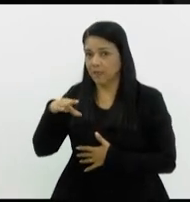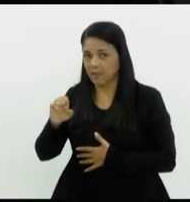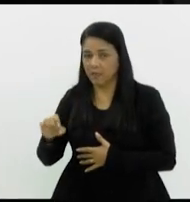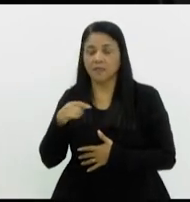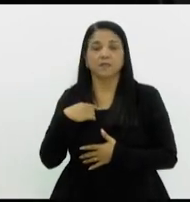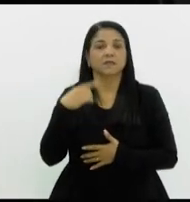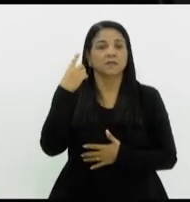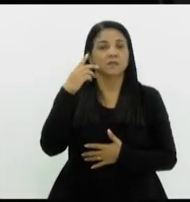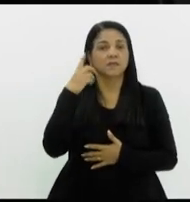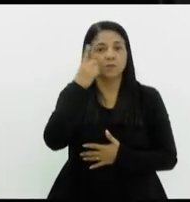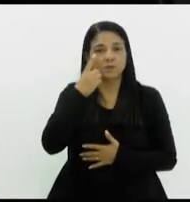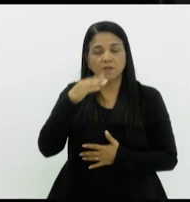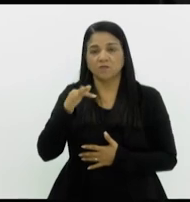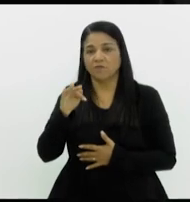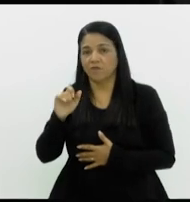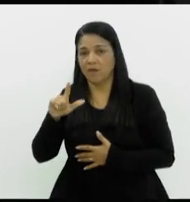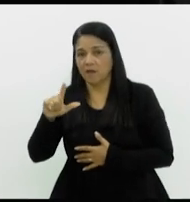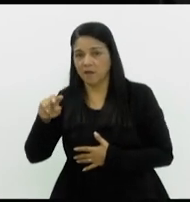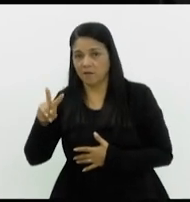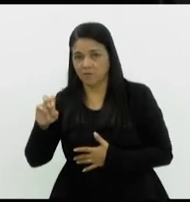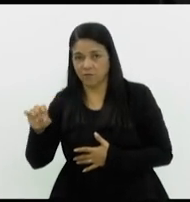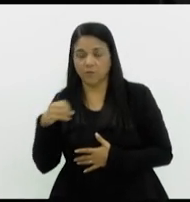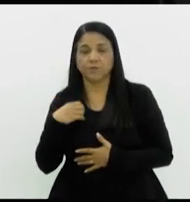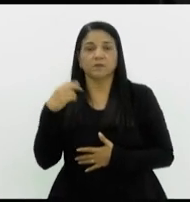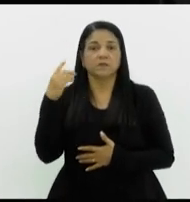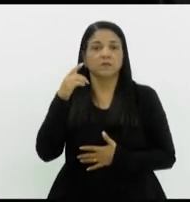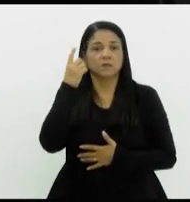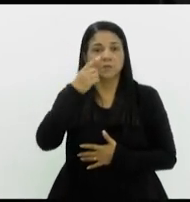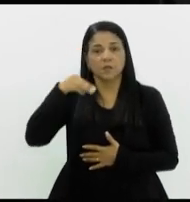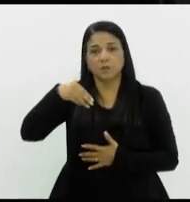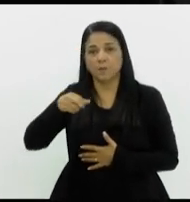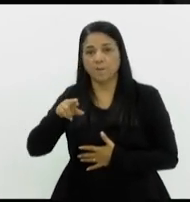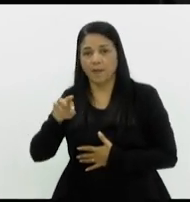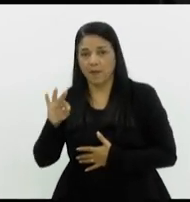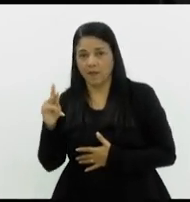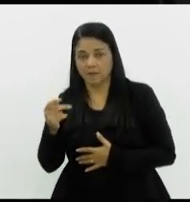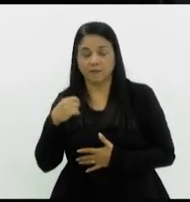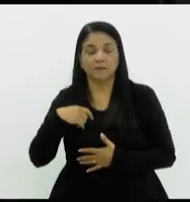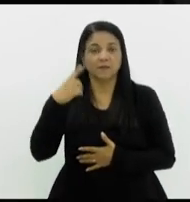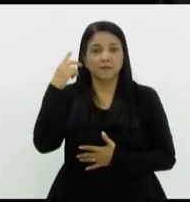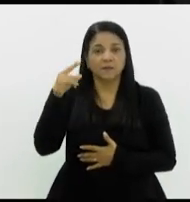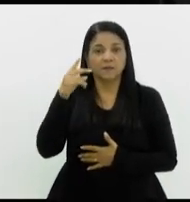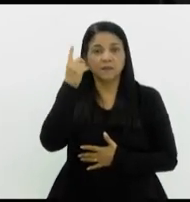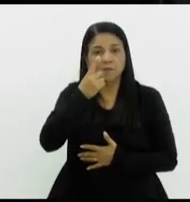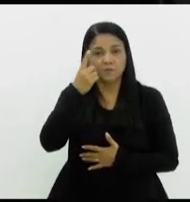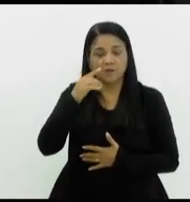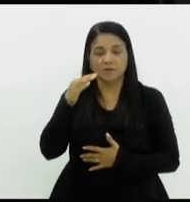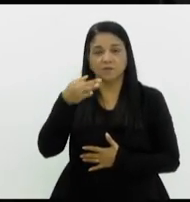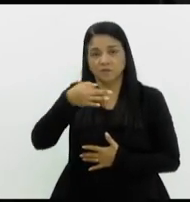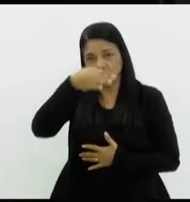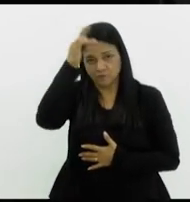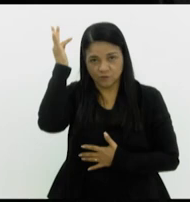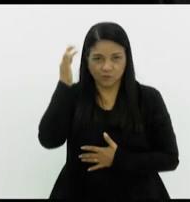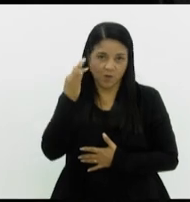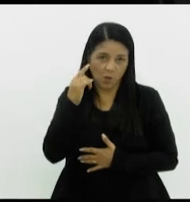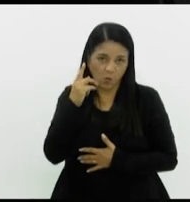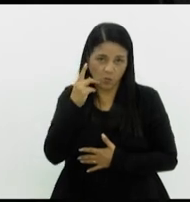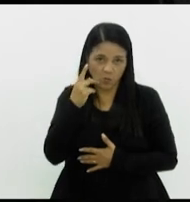Flávio Serafini, deputada Marta, deputado Luiz Paulo, de que essas OSCs